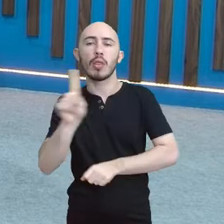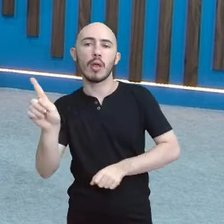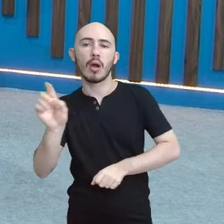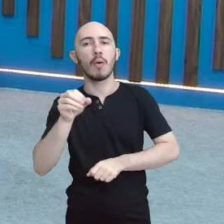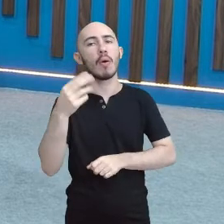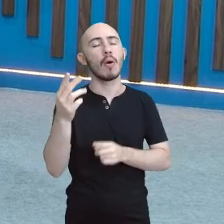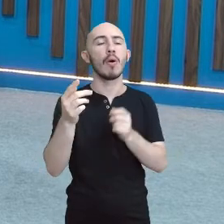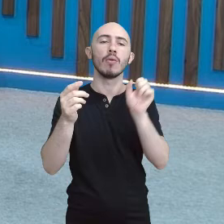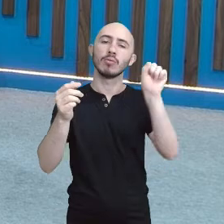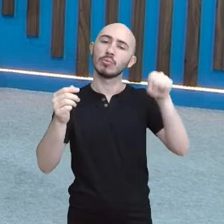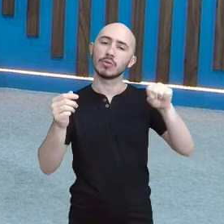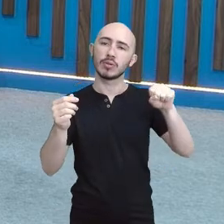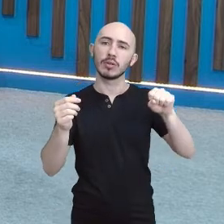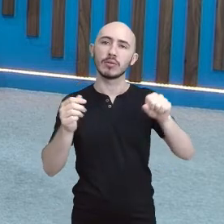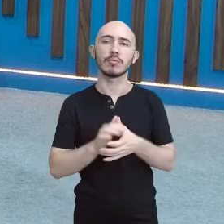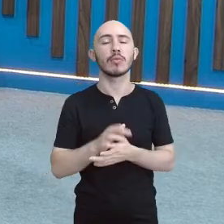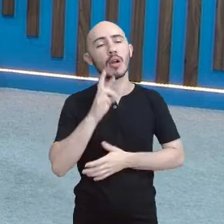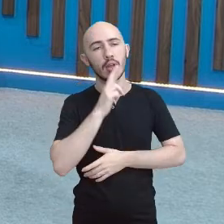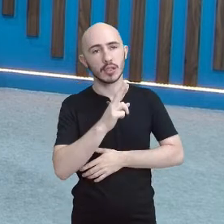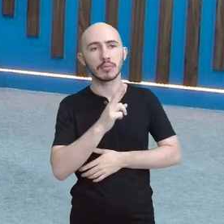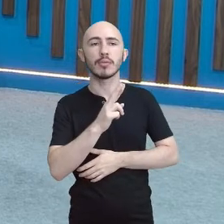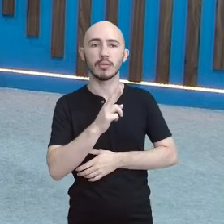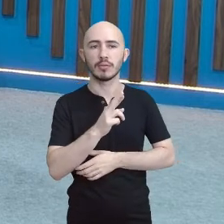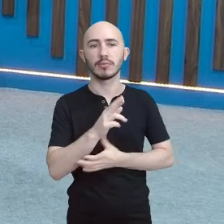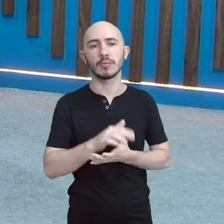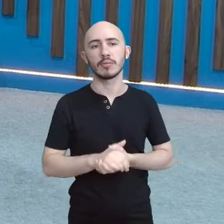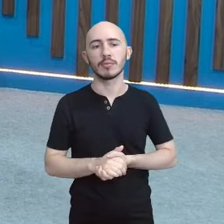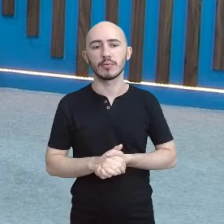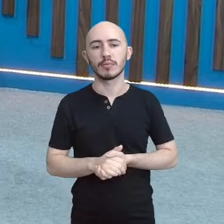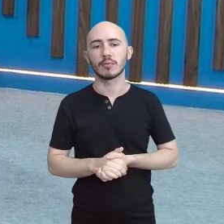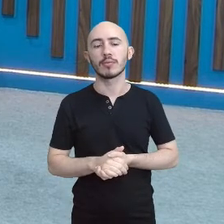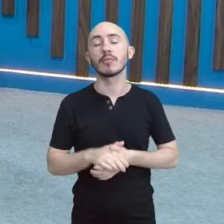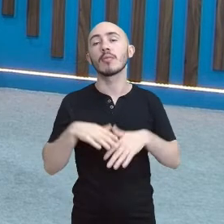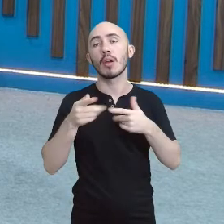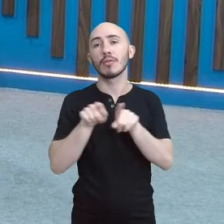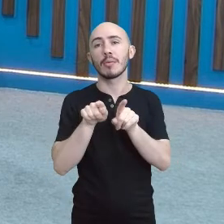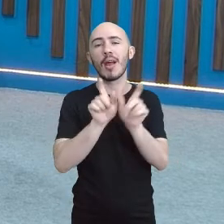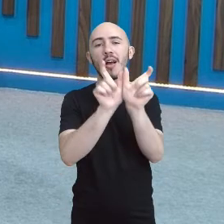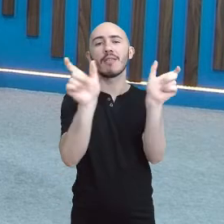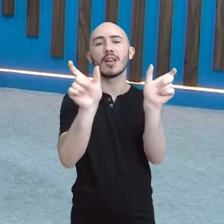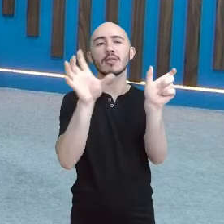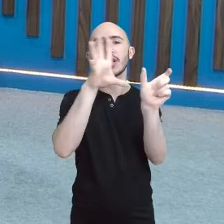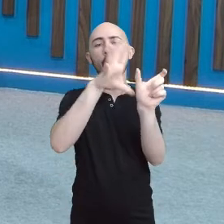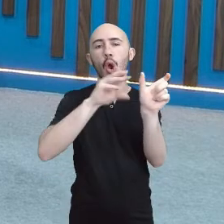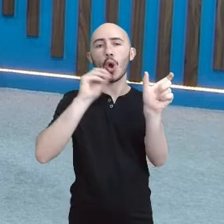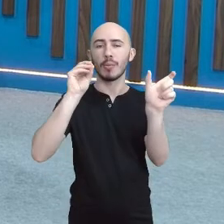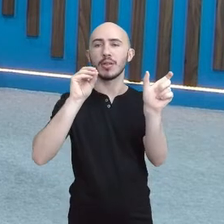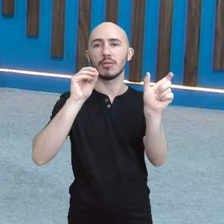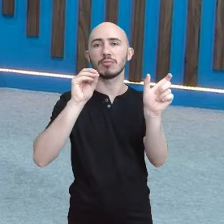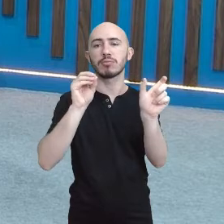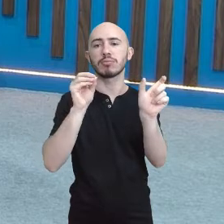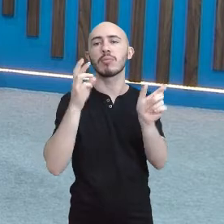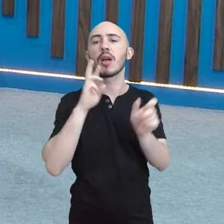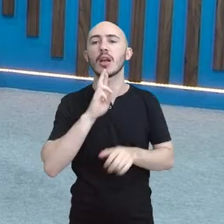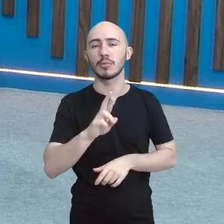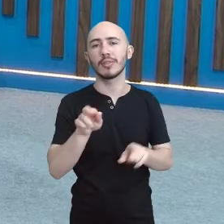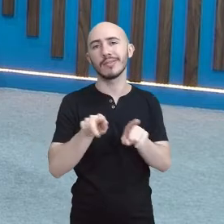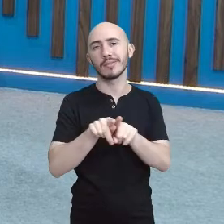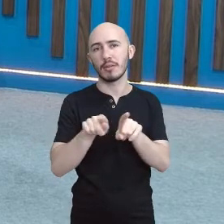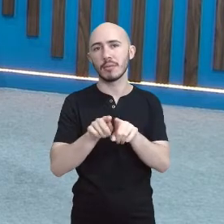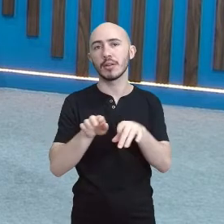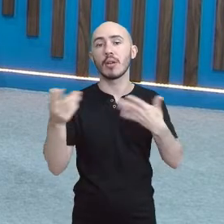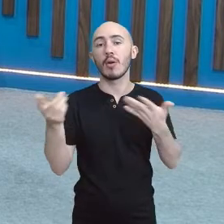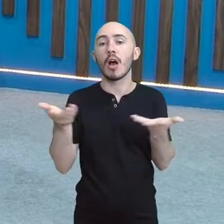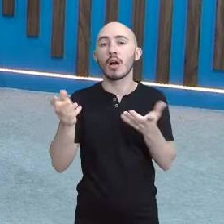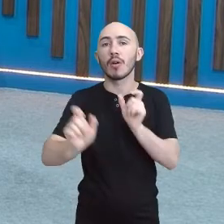Então eu respondi sim ou não, yes ou no, e eu repeti a estrutura interrogativa, né, claro, na afirmativa. E agora a gente